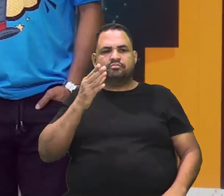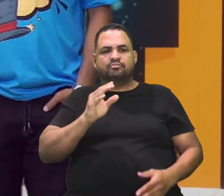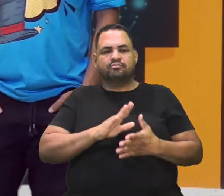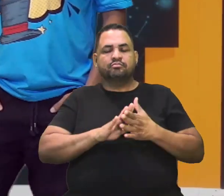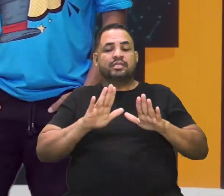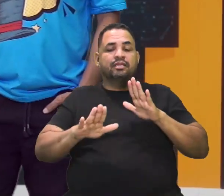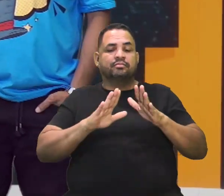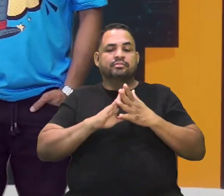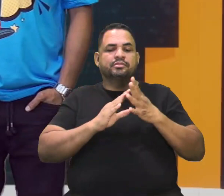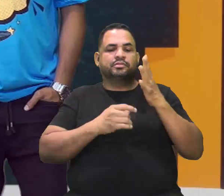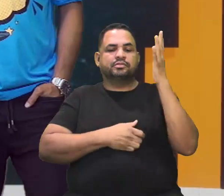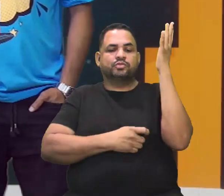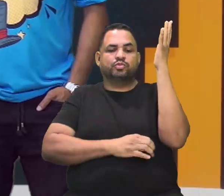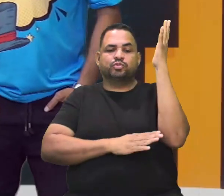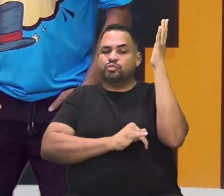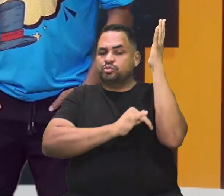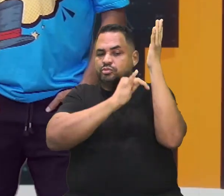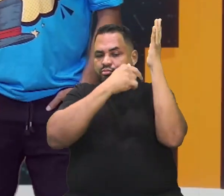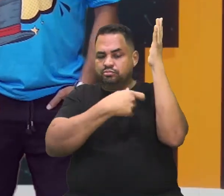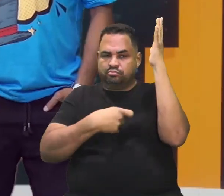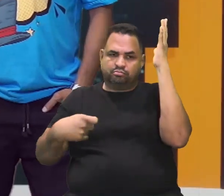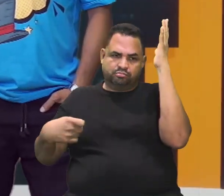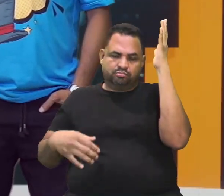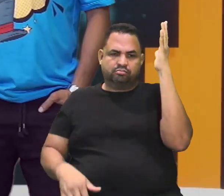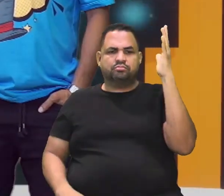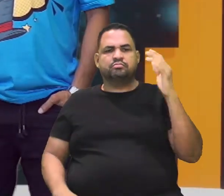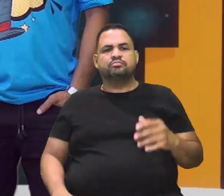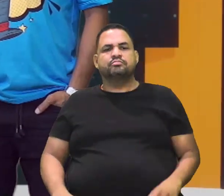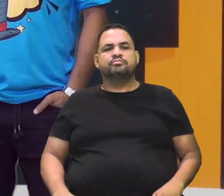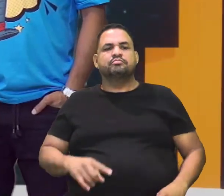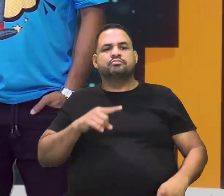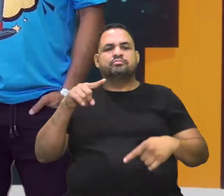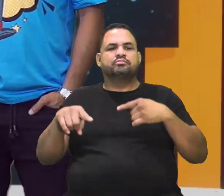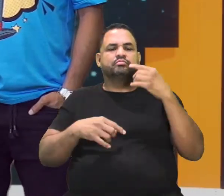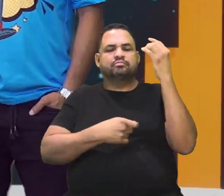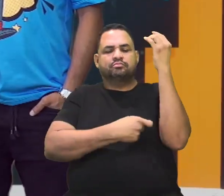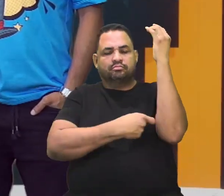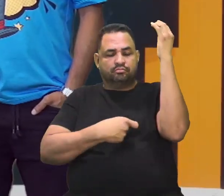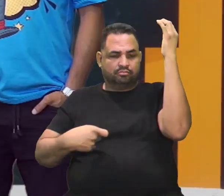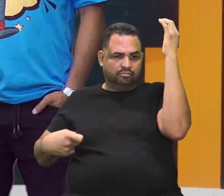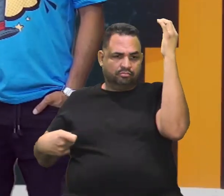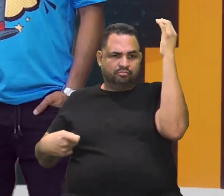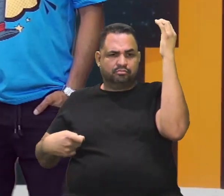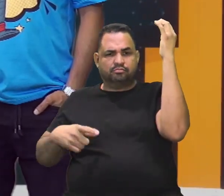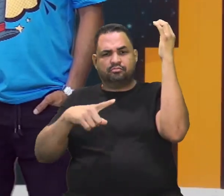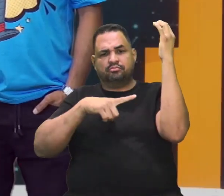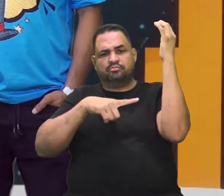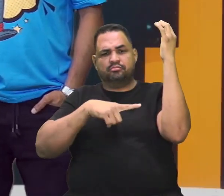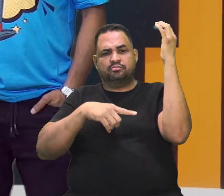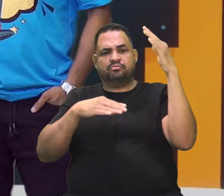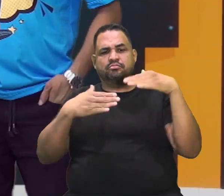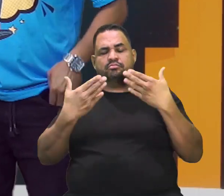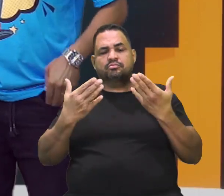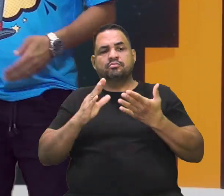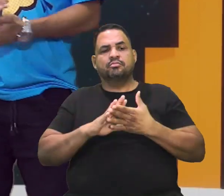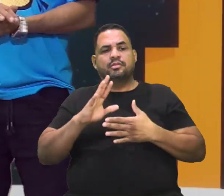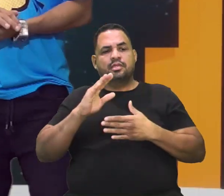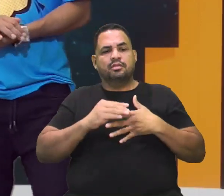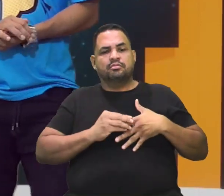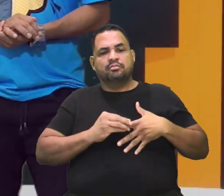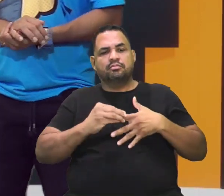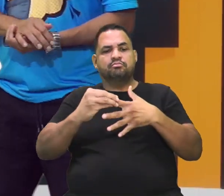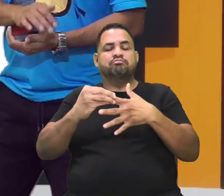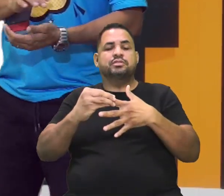é o eixo que está inserido, né? O foco. Se o foco está no eixo X, a gente tem quem comanda,